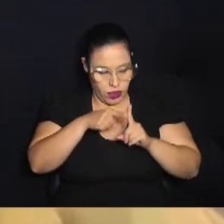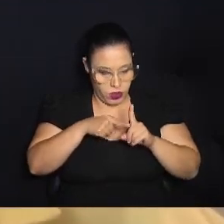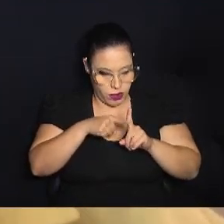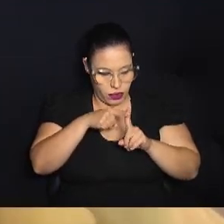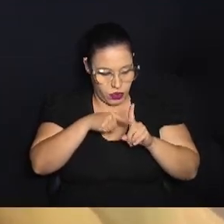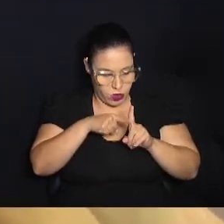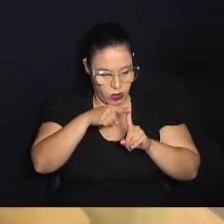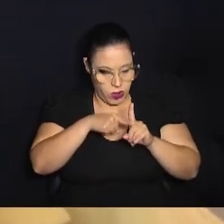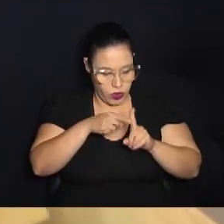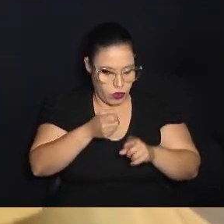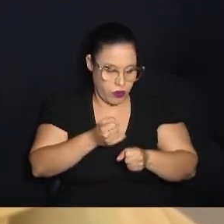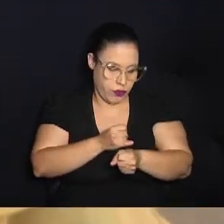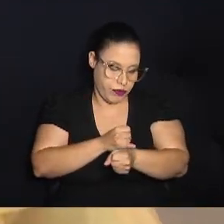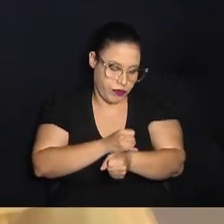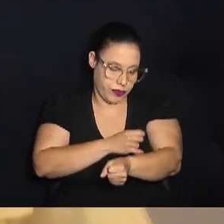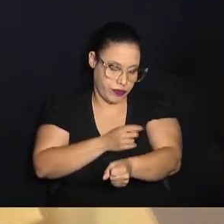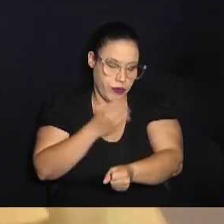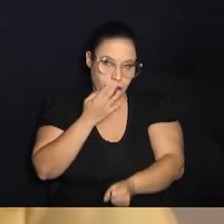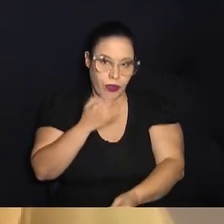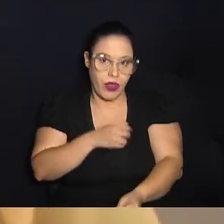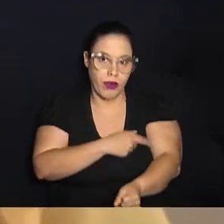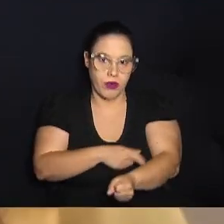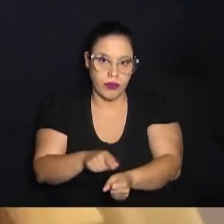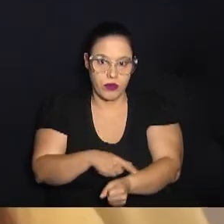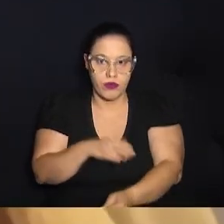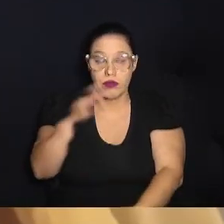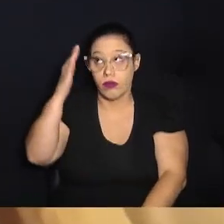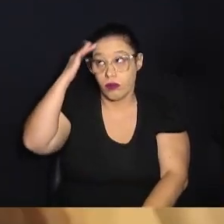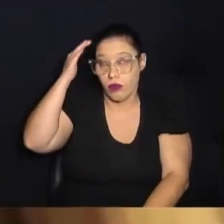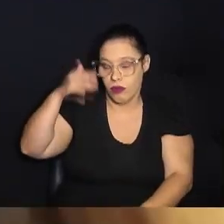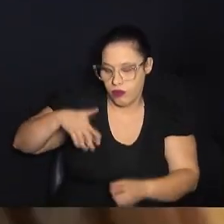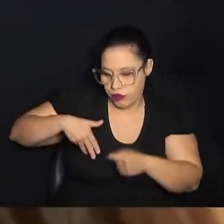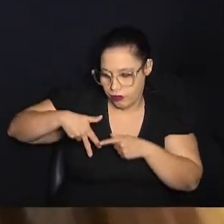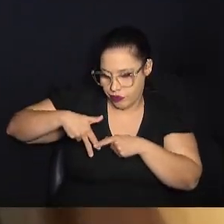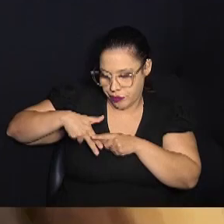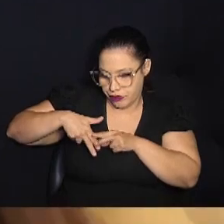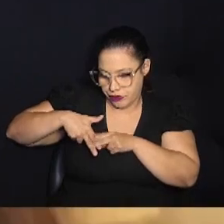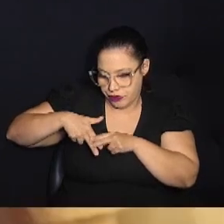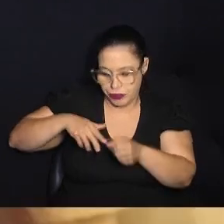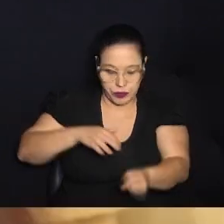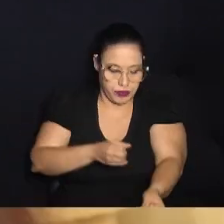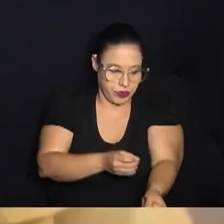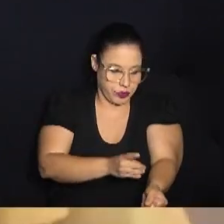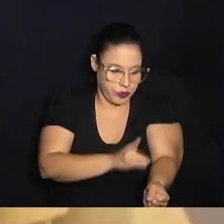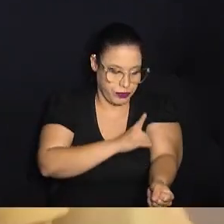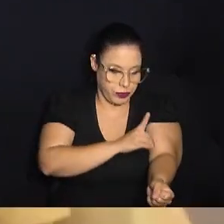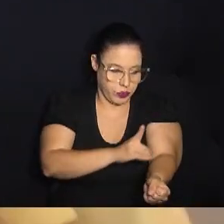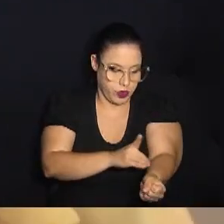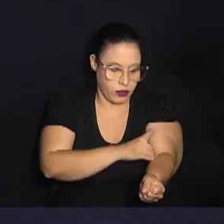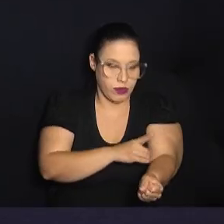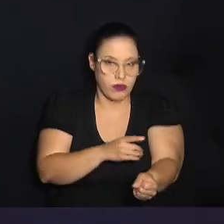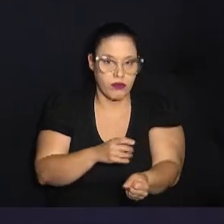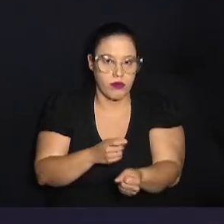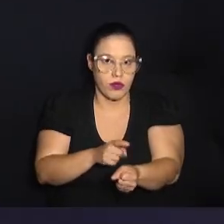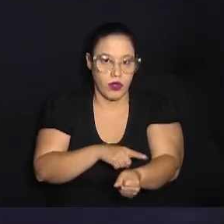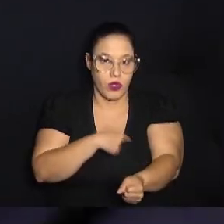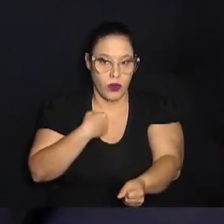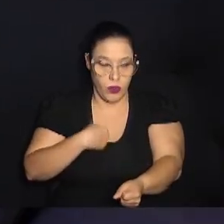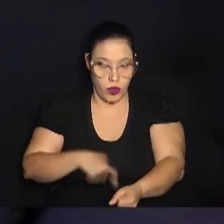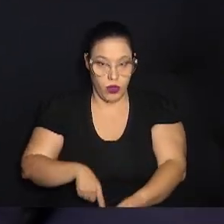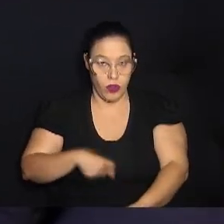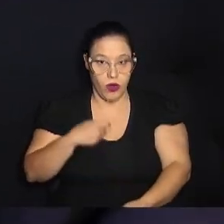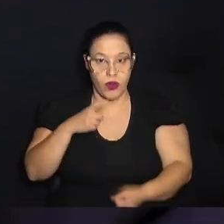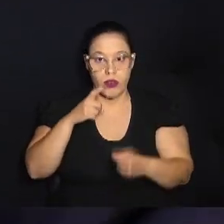correta, que a gente mande sangue para onde tem que chegar. Então, assim, vamos imaginar um paciente diabético que ele já tem uma circulação mais comprometida.